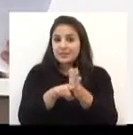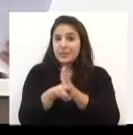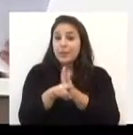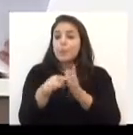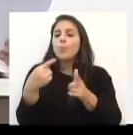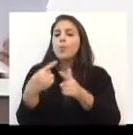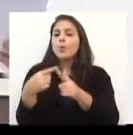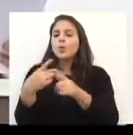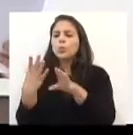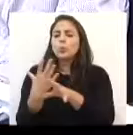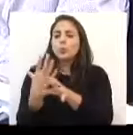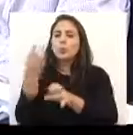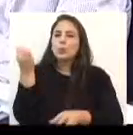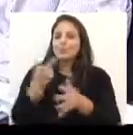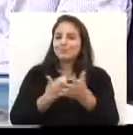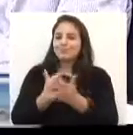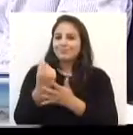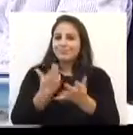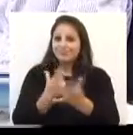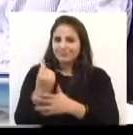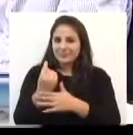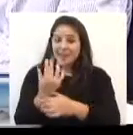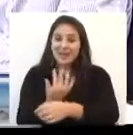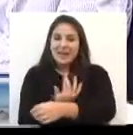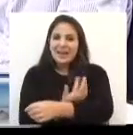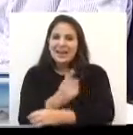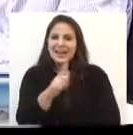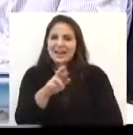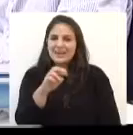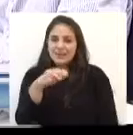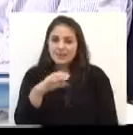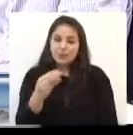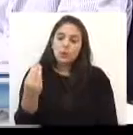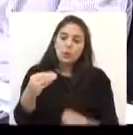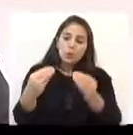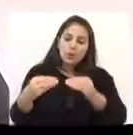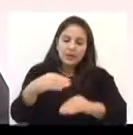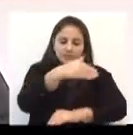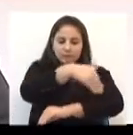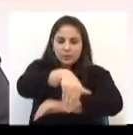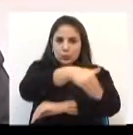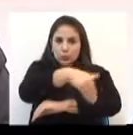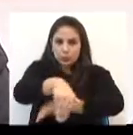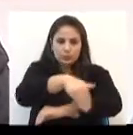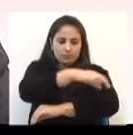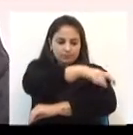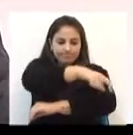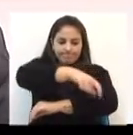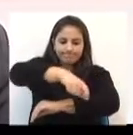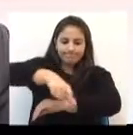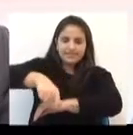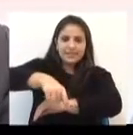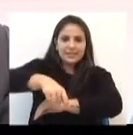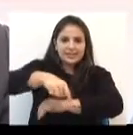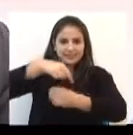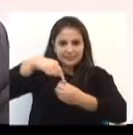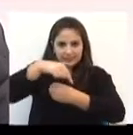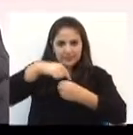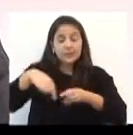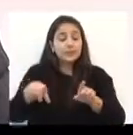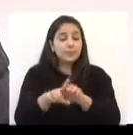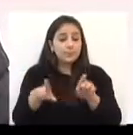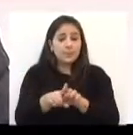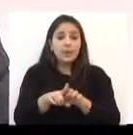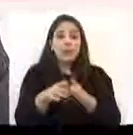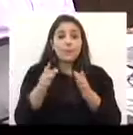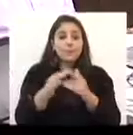superfaturamento na compra de grama, que foi plantada em avenidas da cidade. De acordo com o proponente do requerimento, o